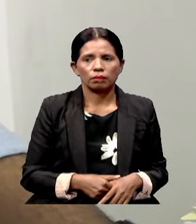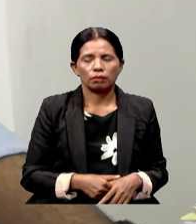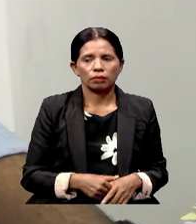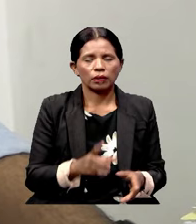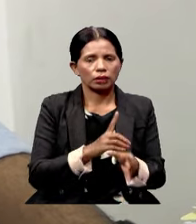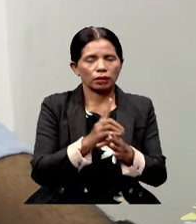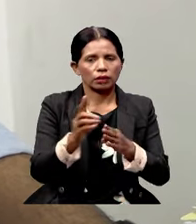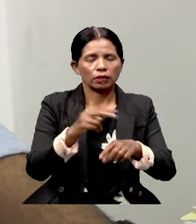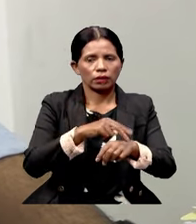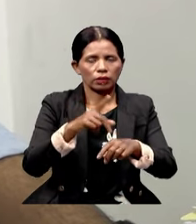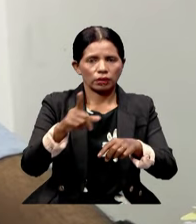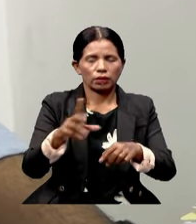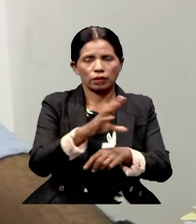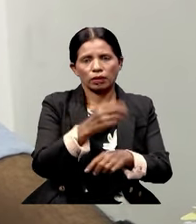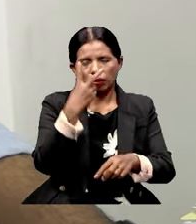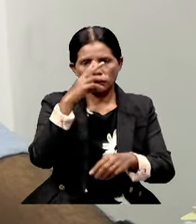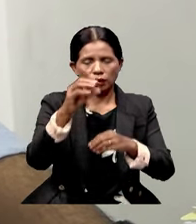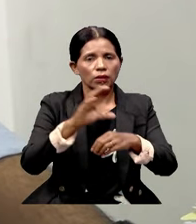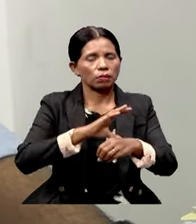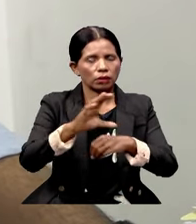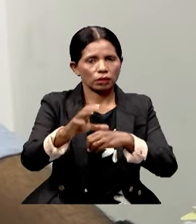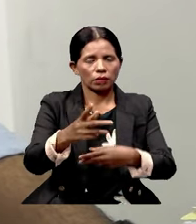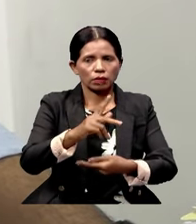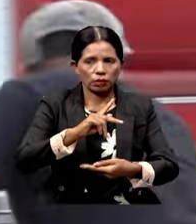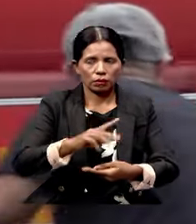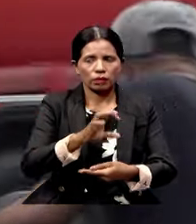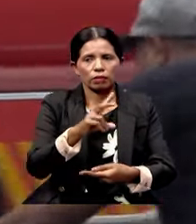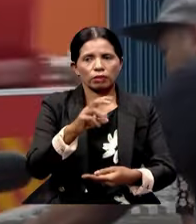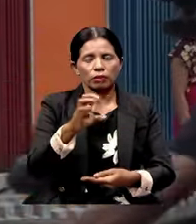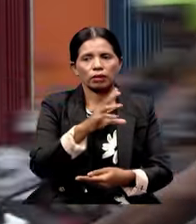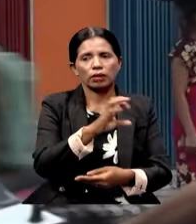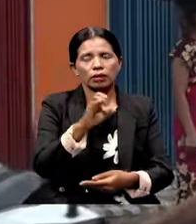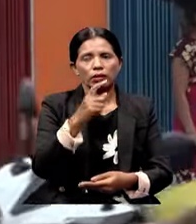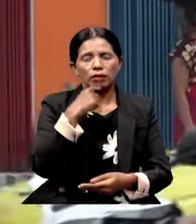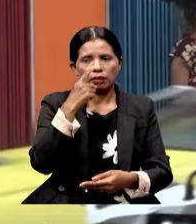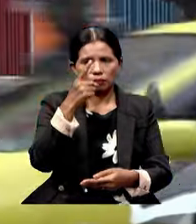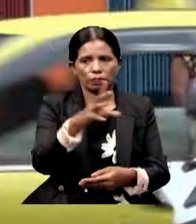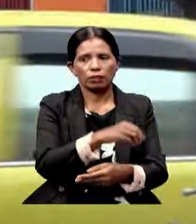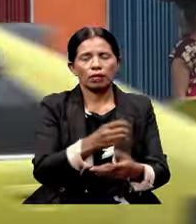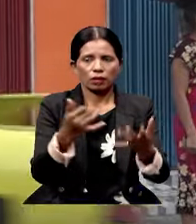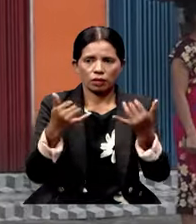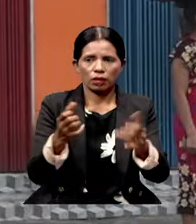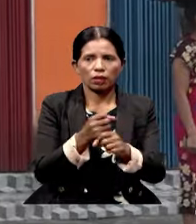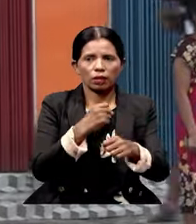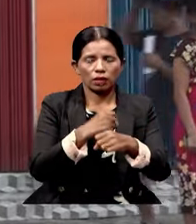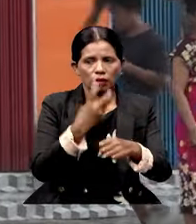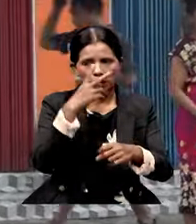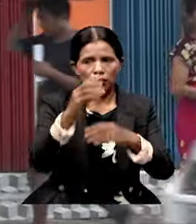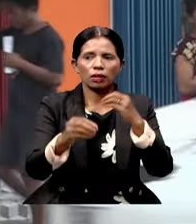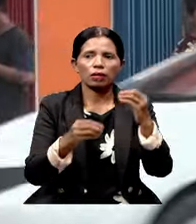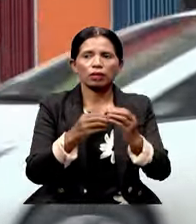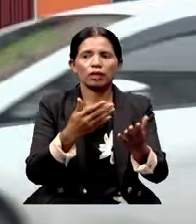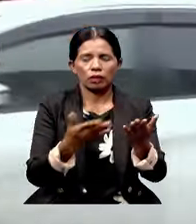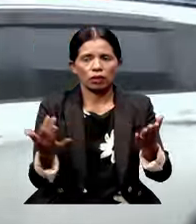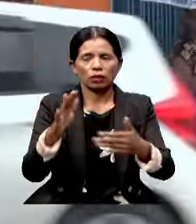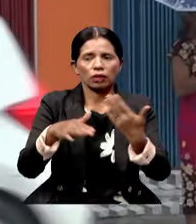Diretor Direção Nacional de Regulação Comercial e Proteção, Bertinete Vieira Lobo Baptista Hateten, dará um halo-hela controlo para preços a San